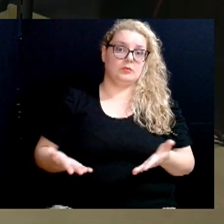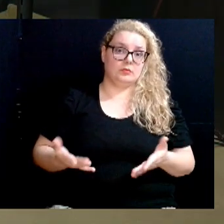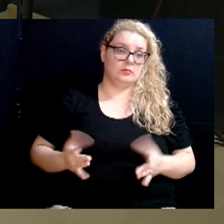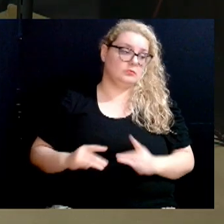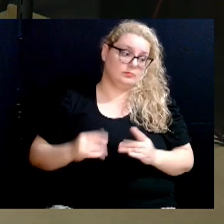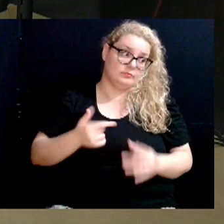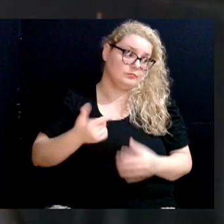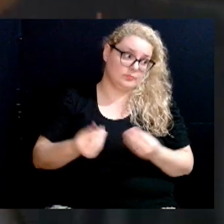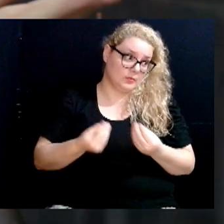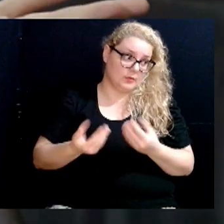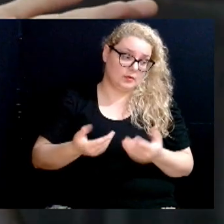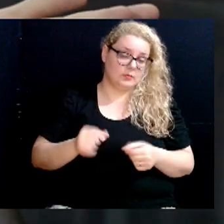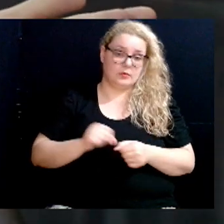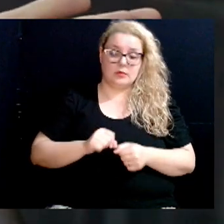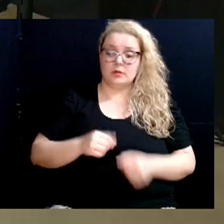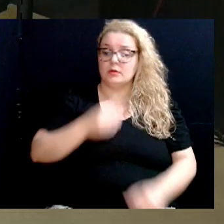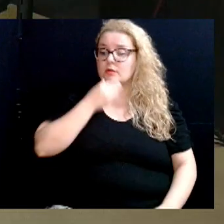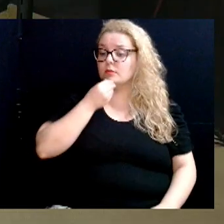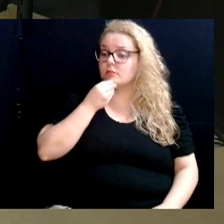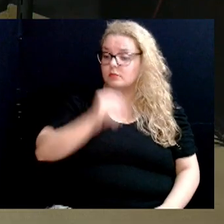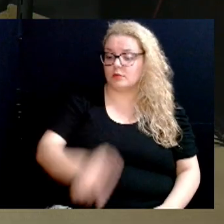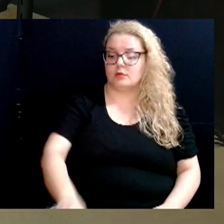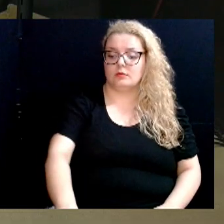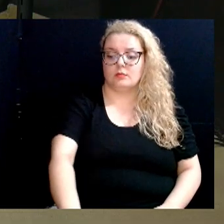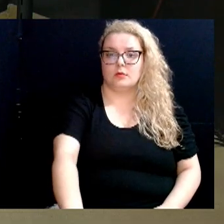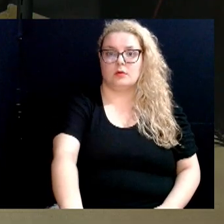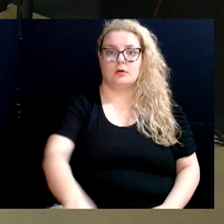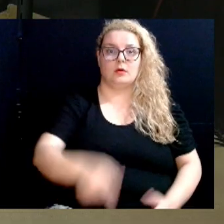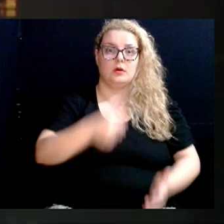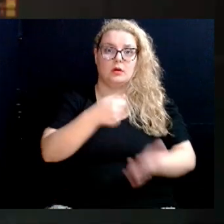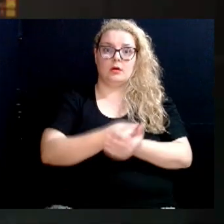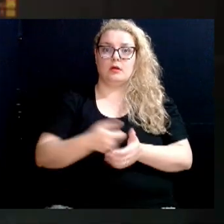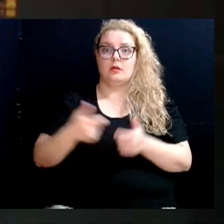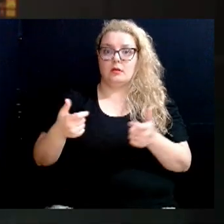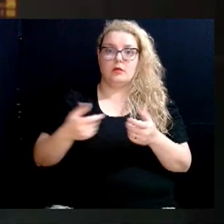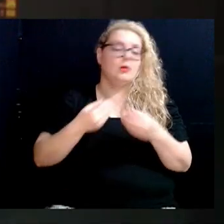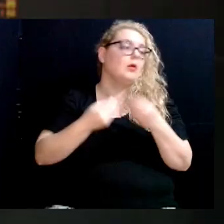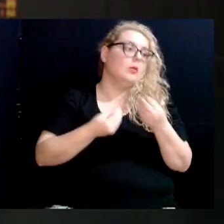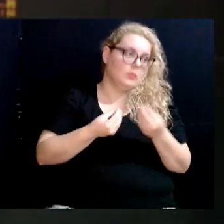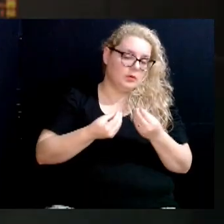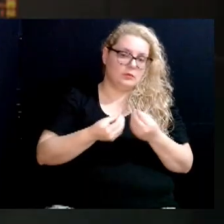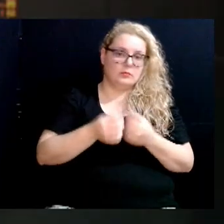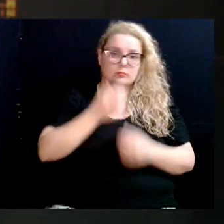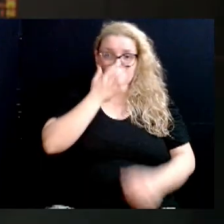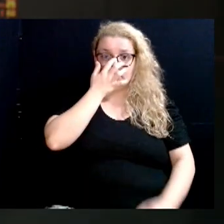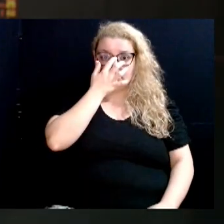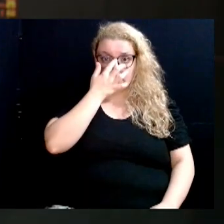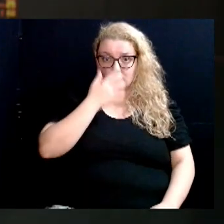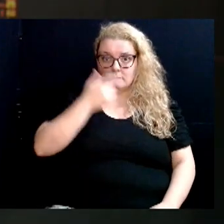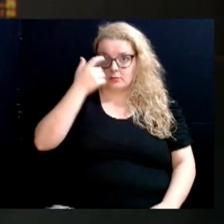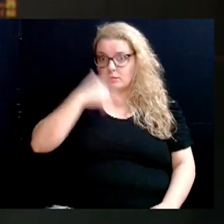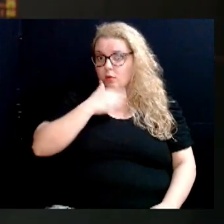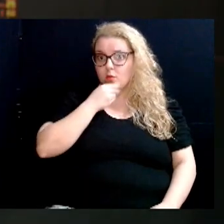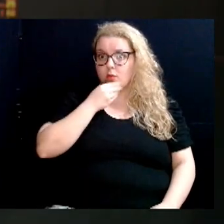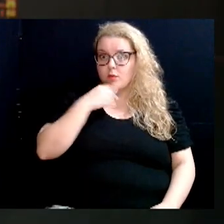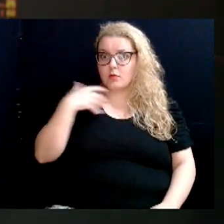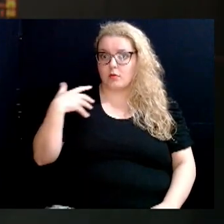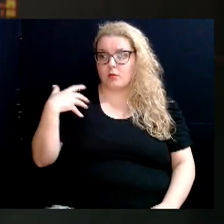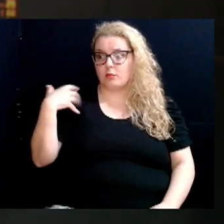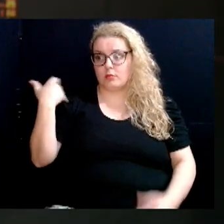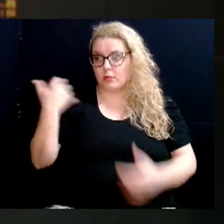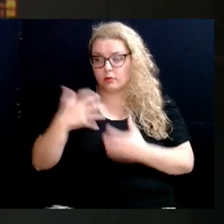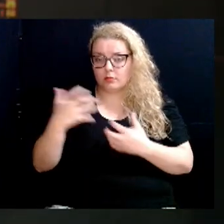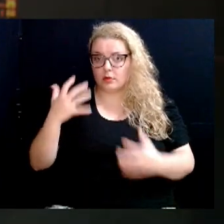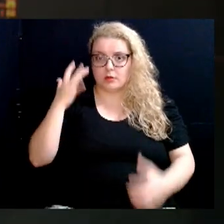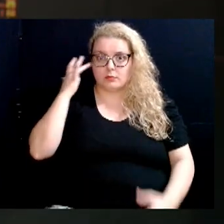homem? A cobrança não é ainda maior? Como assim? Ele está ficando também envelhecendo, amadurecendo. Talvez